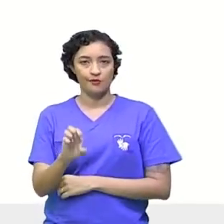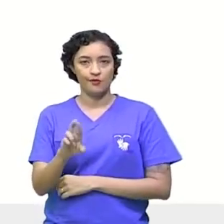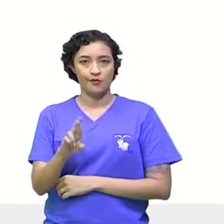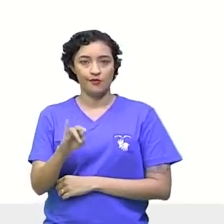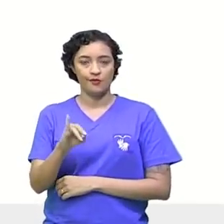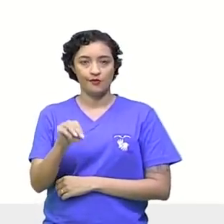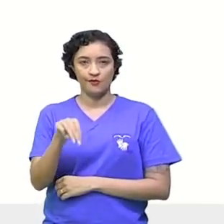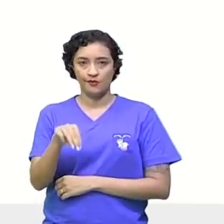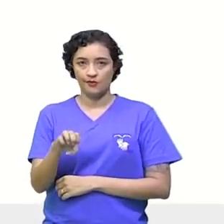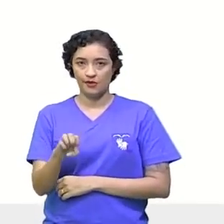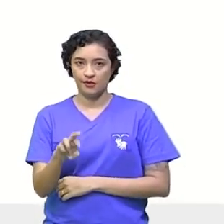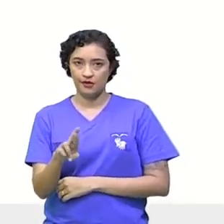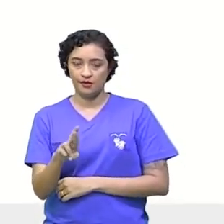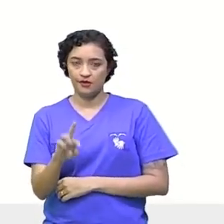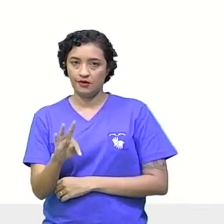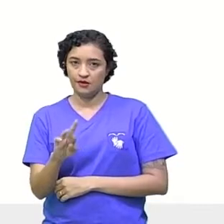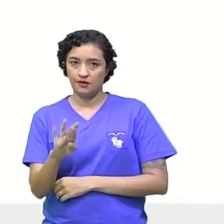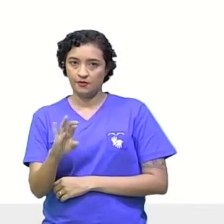vale